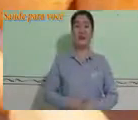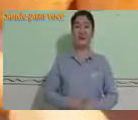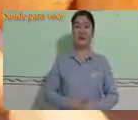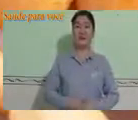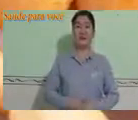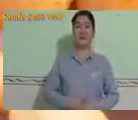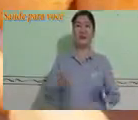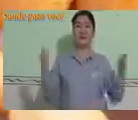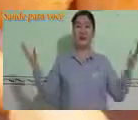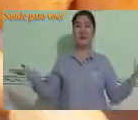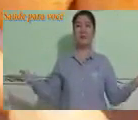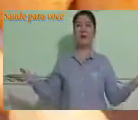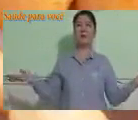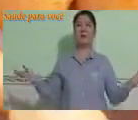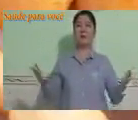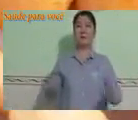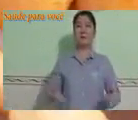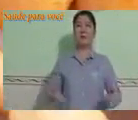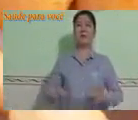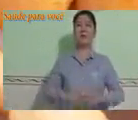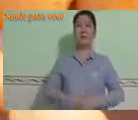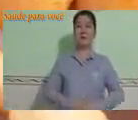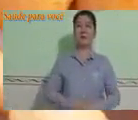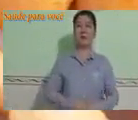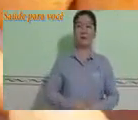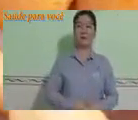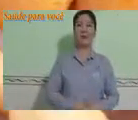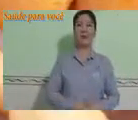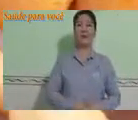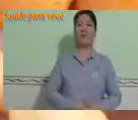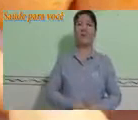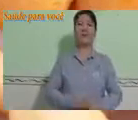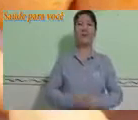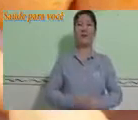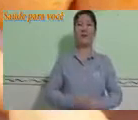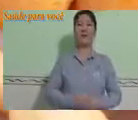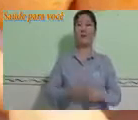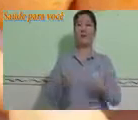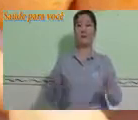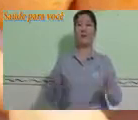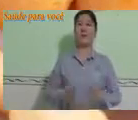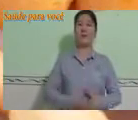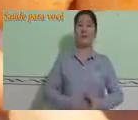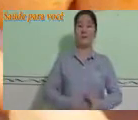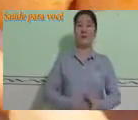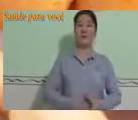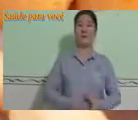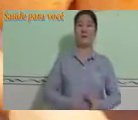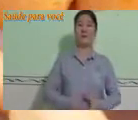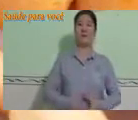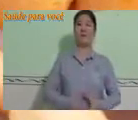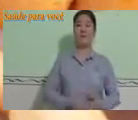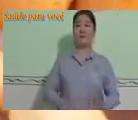a diabetes, azeitedeoliva 2 pontos possui antioxidantes que ajudam a combater o colesterol e a diabetes, trigo